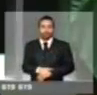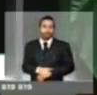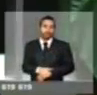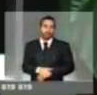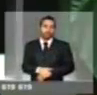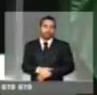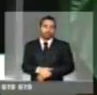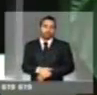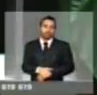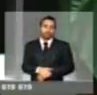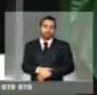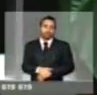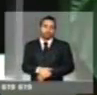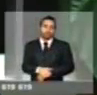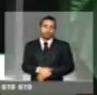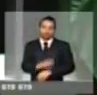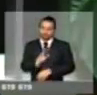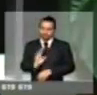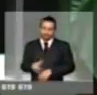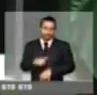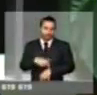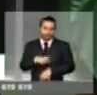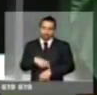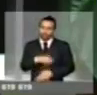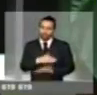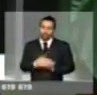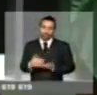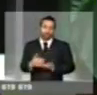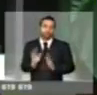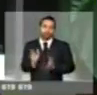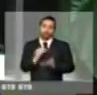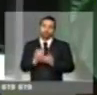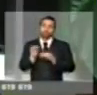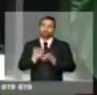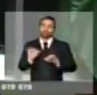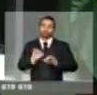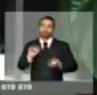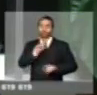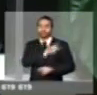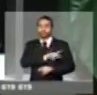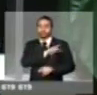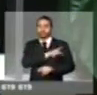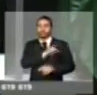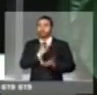desde a sua fundação. Gostaria de saudar à mesa